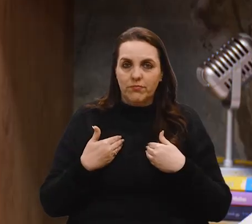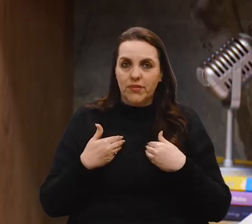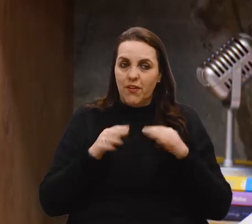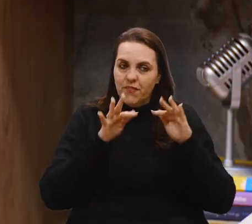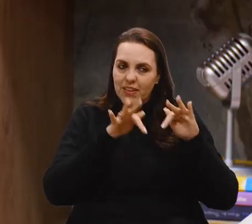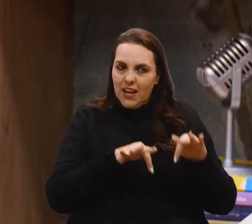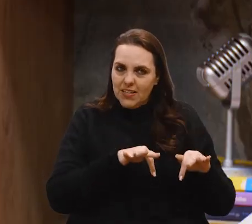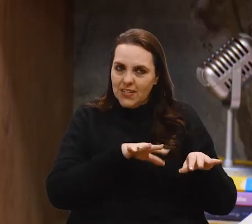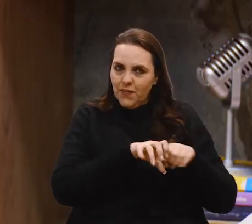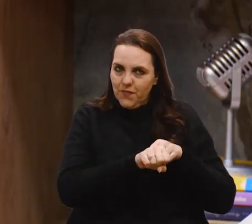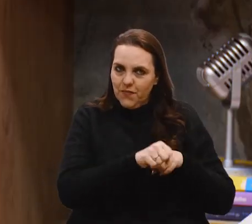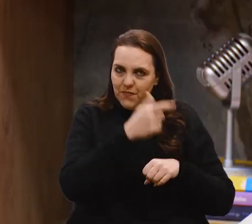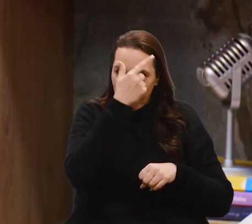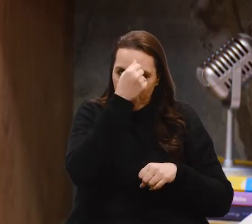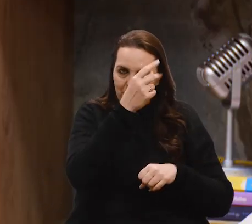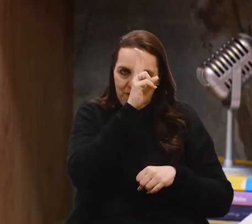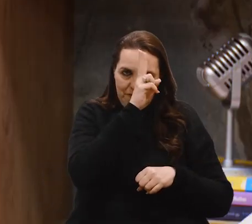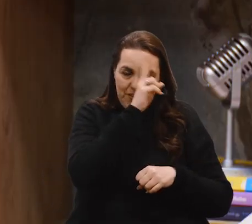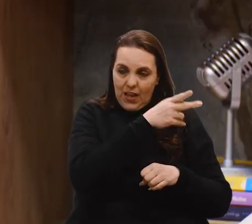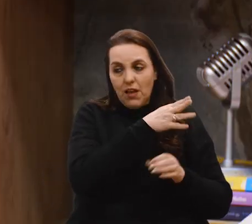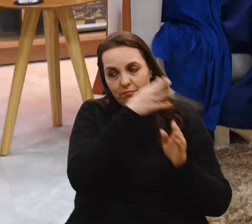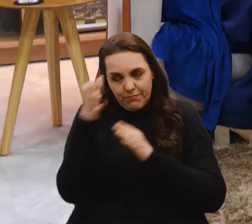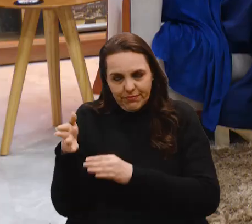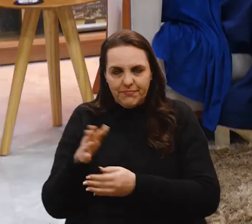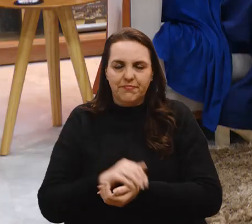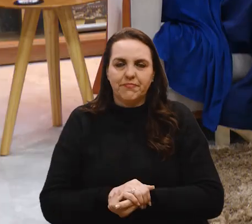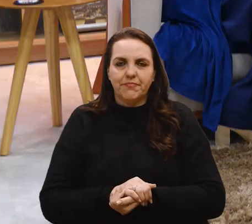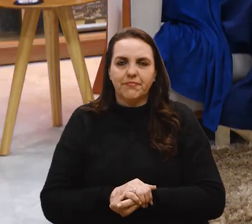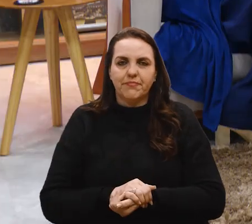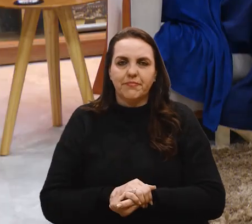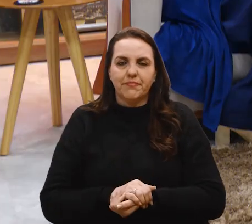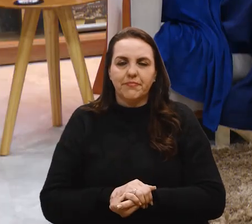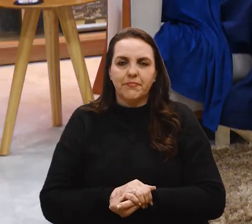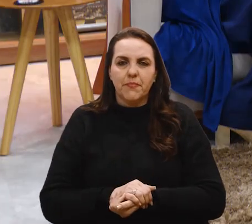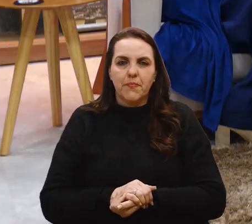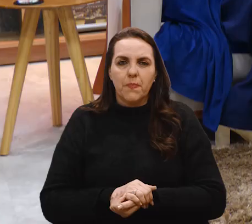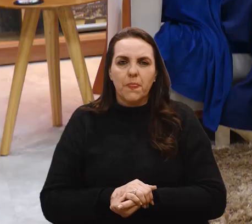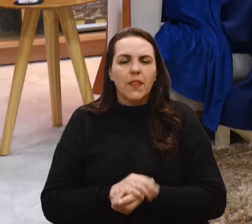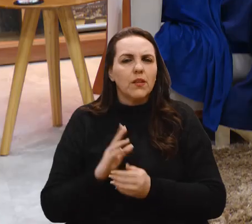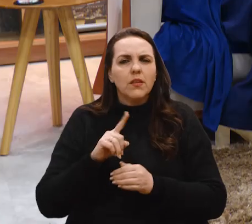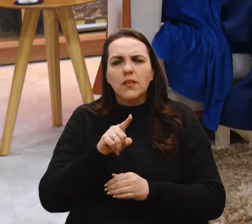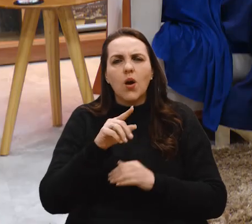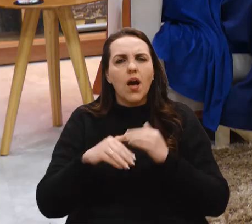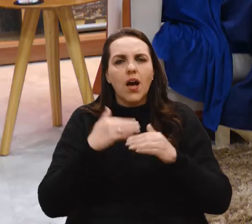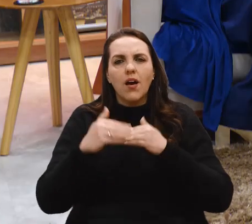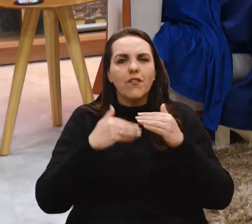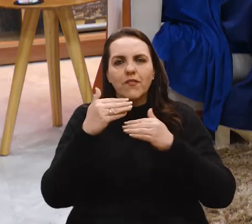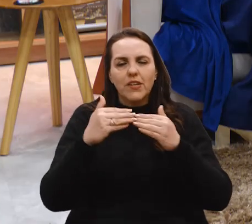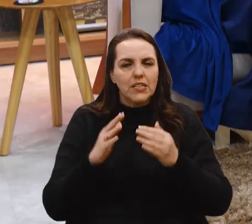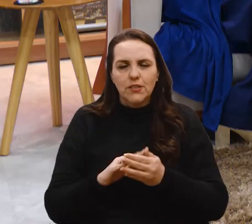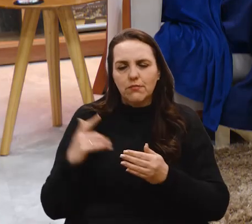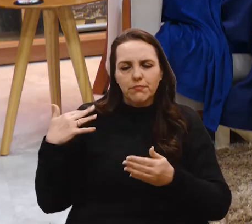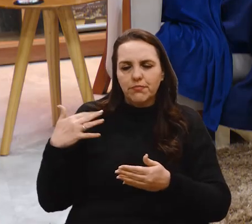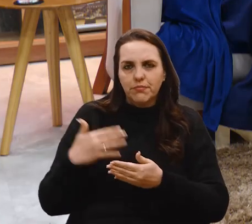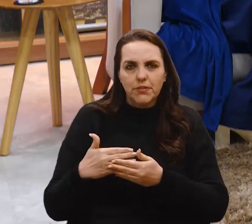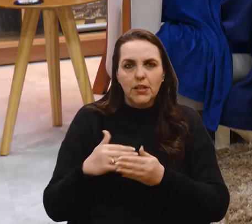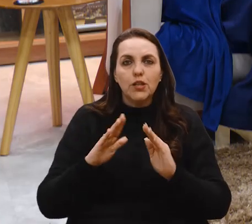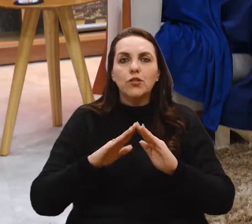ele faz as duas juntos. Eu acho que é casos e casos. Estela, e tu teve esses avanços ao longo... me dizem